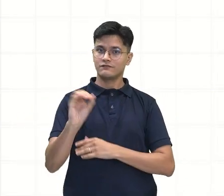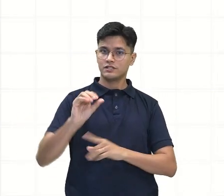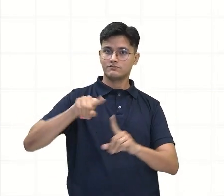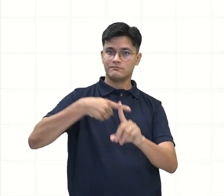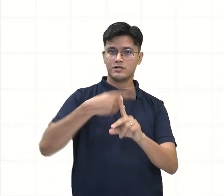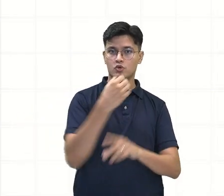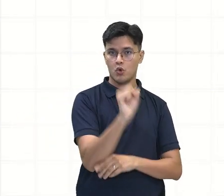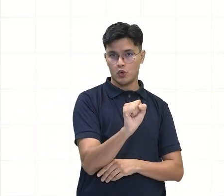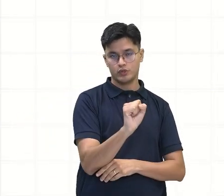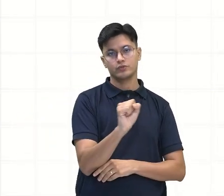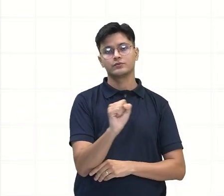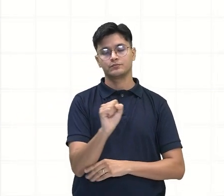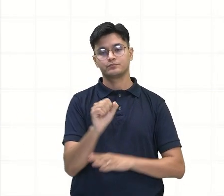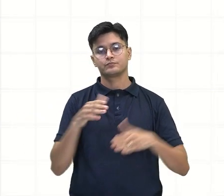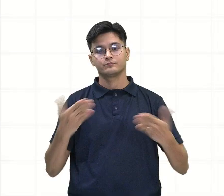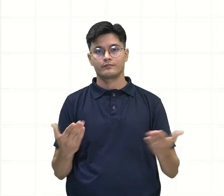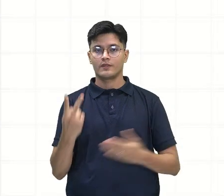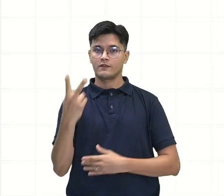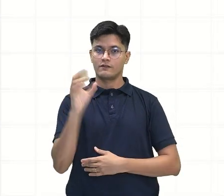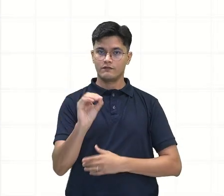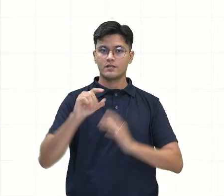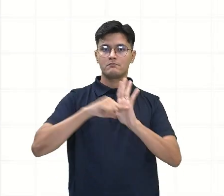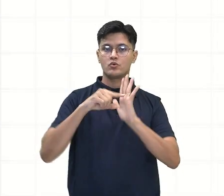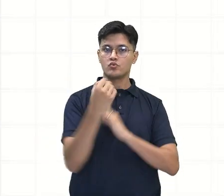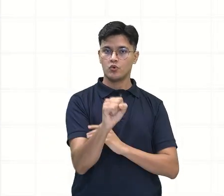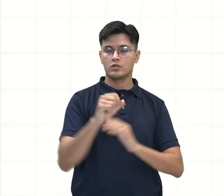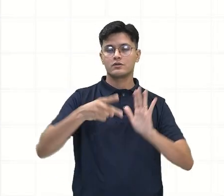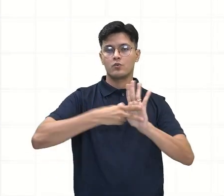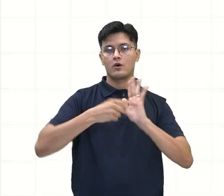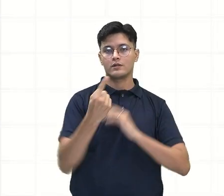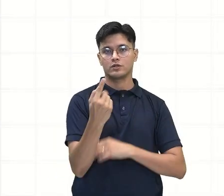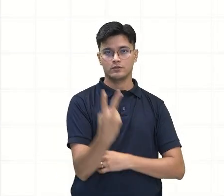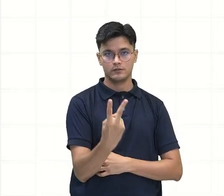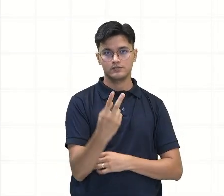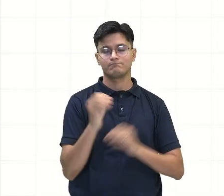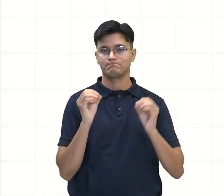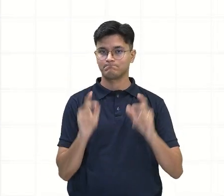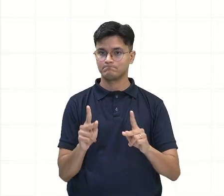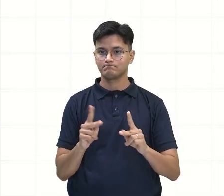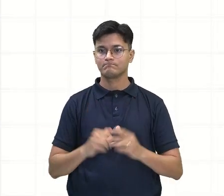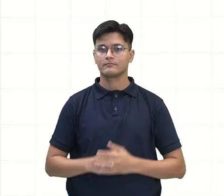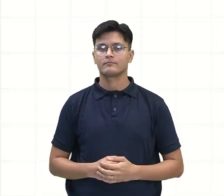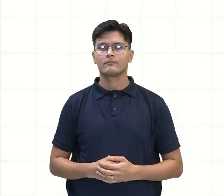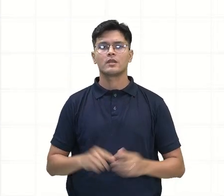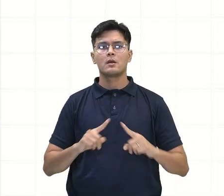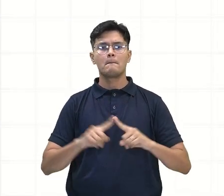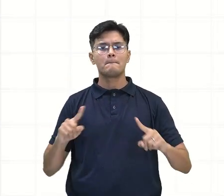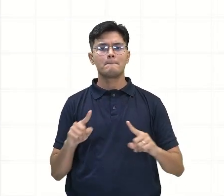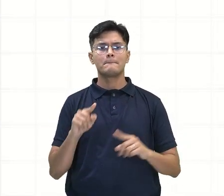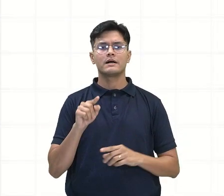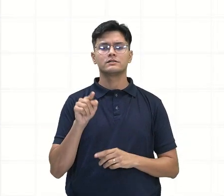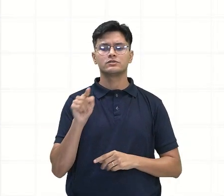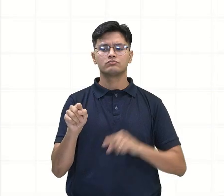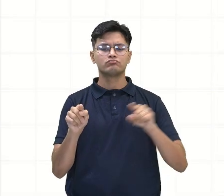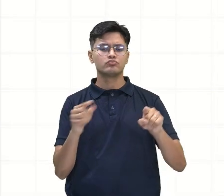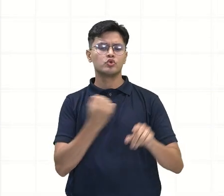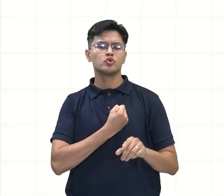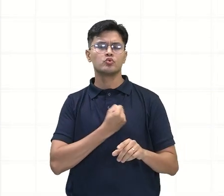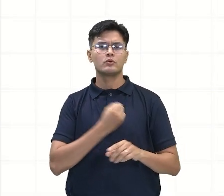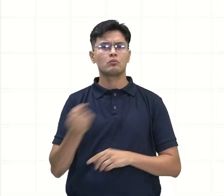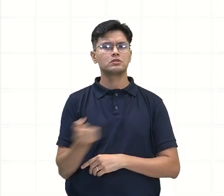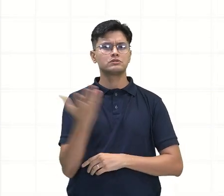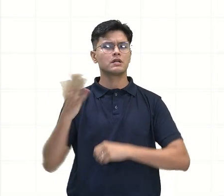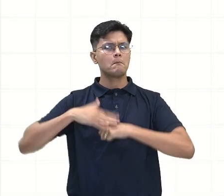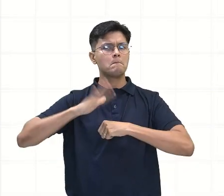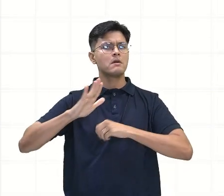8, então eu vou subtrair. Então, 20 menos 8 é 12. Beleza. Só que quem tem o sinal maior? O menos 20.